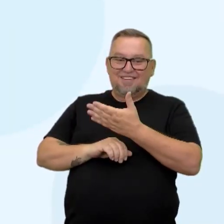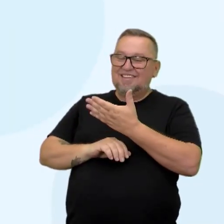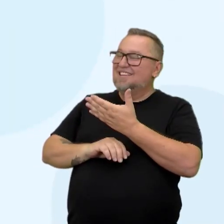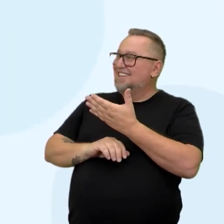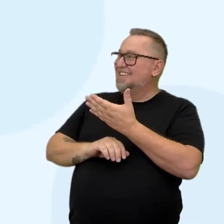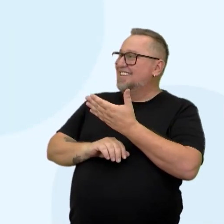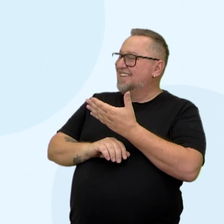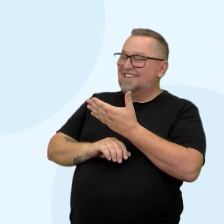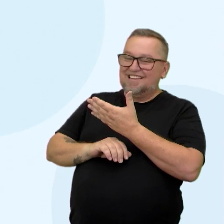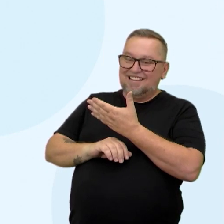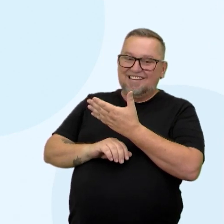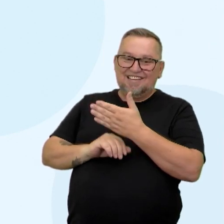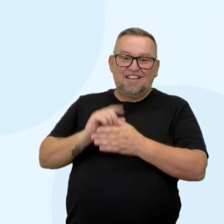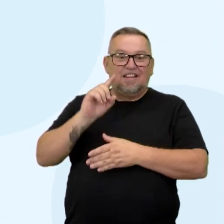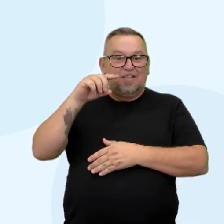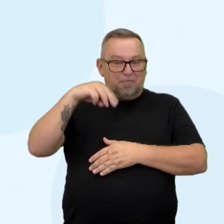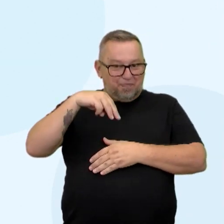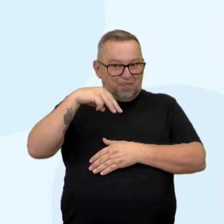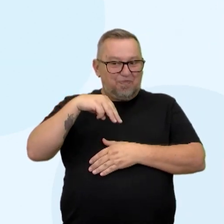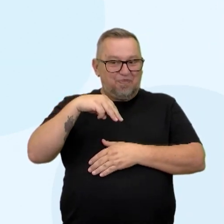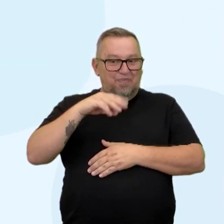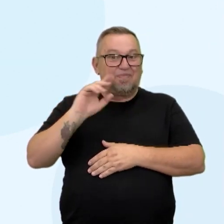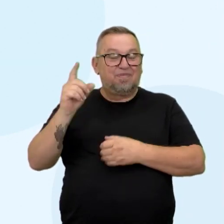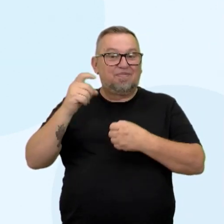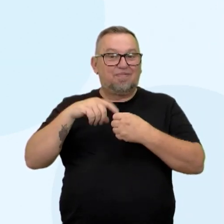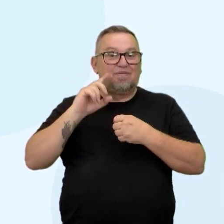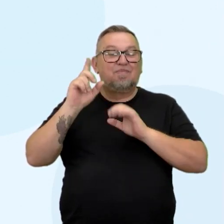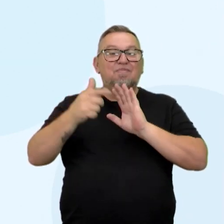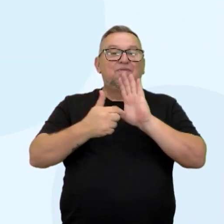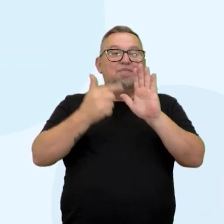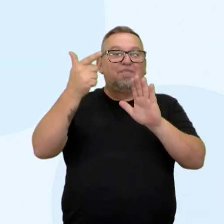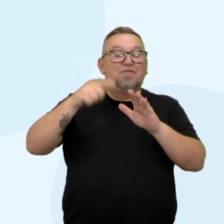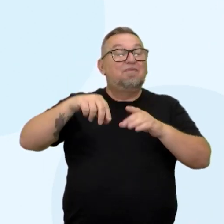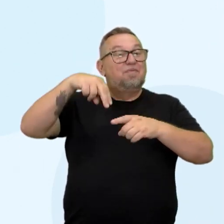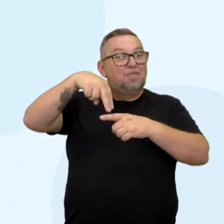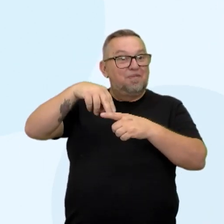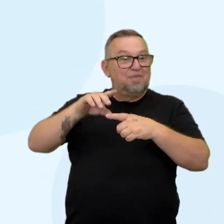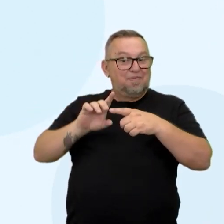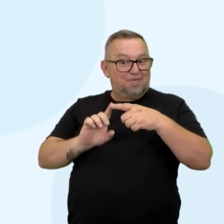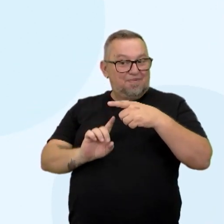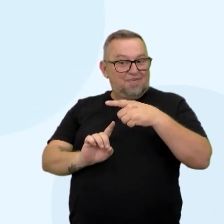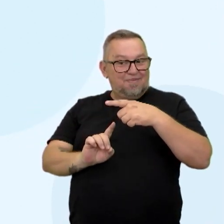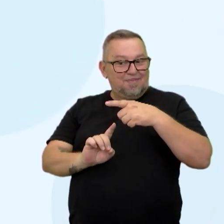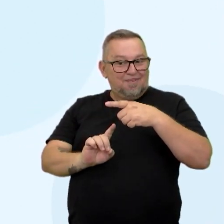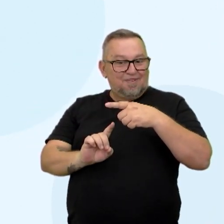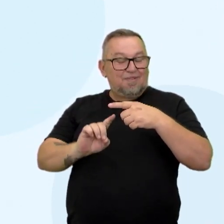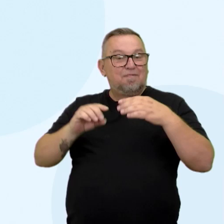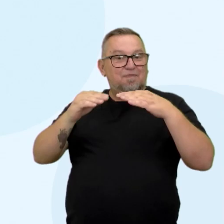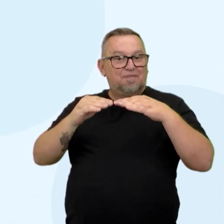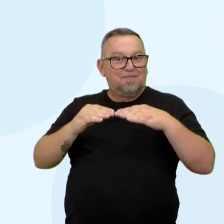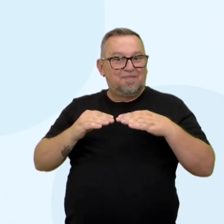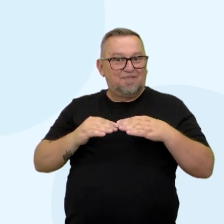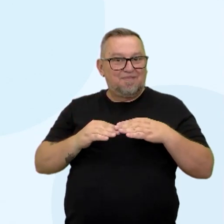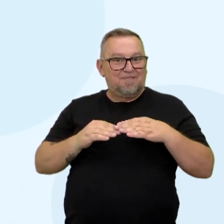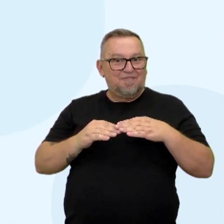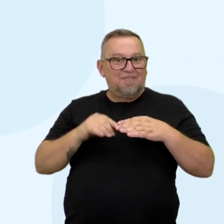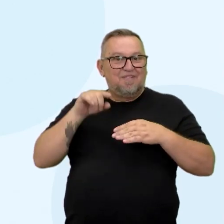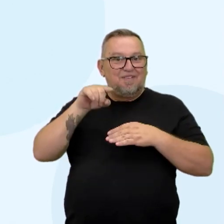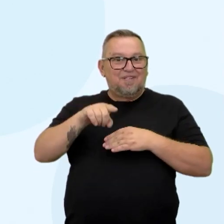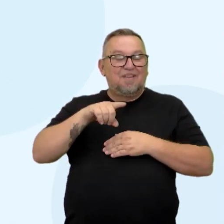slide. Isso. E eu vou dar um minutinho para vocês apresentarem uma fração que equivale a esta que